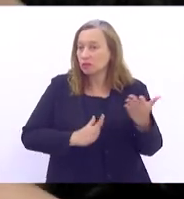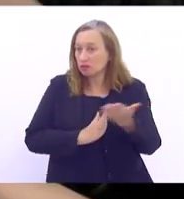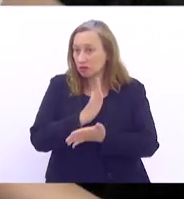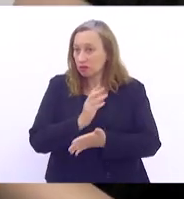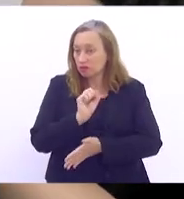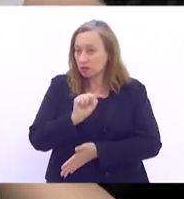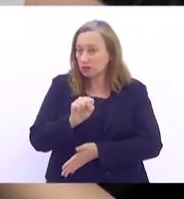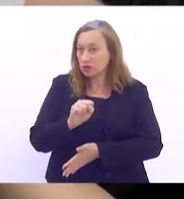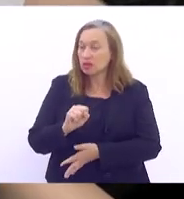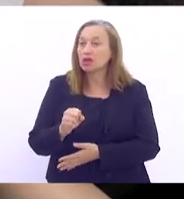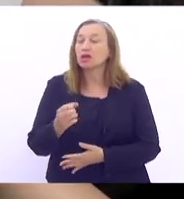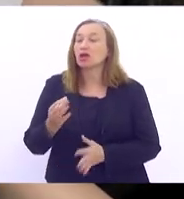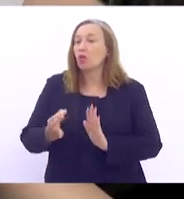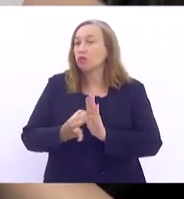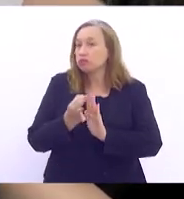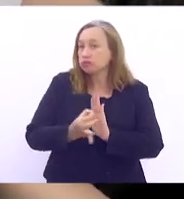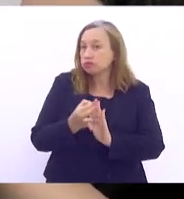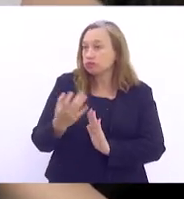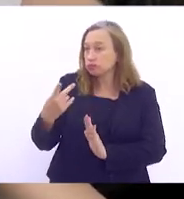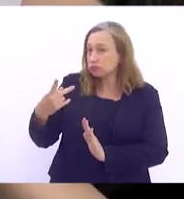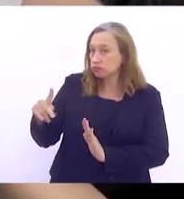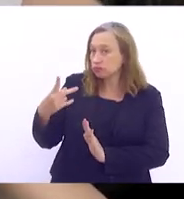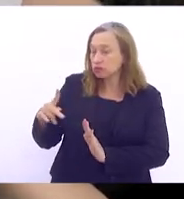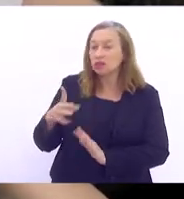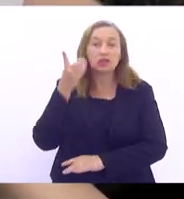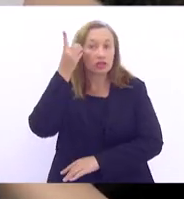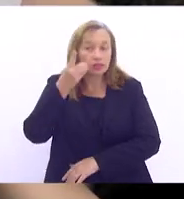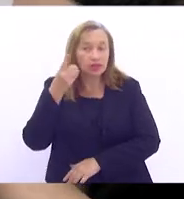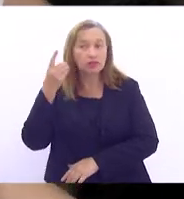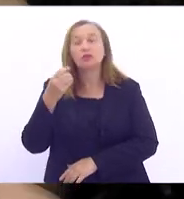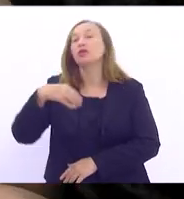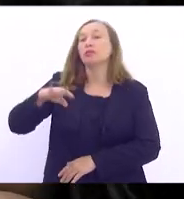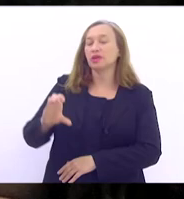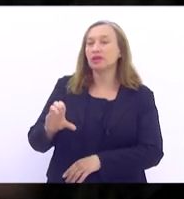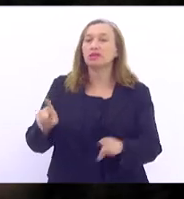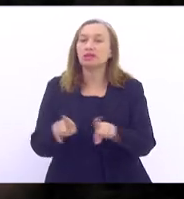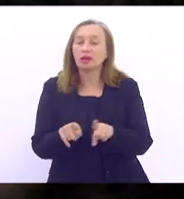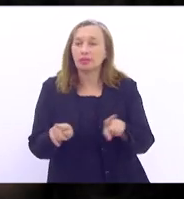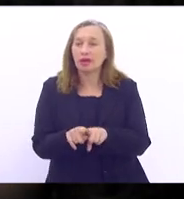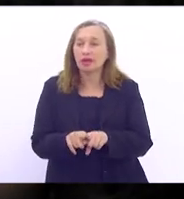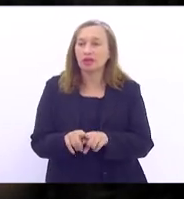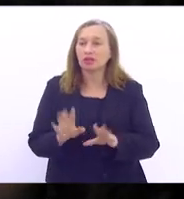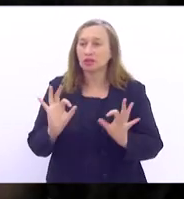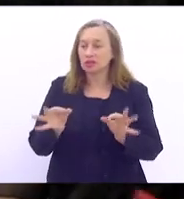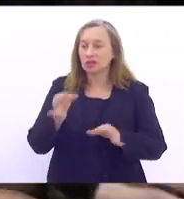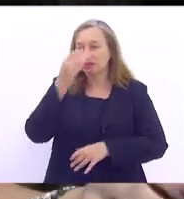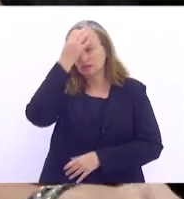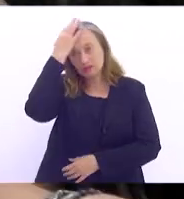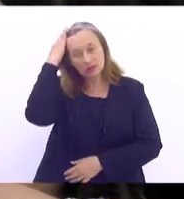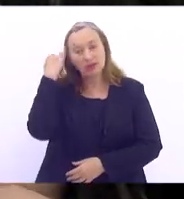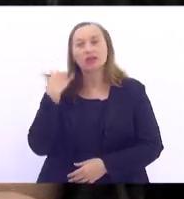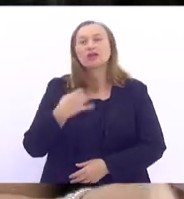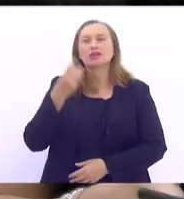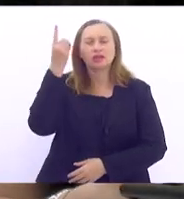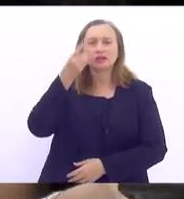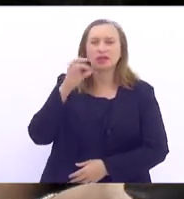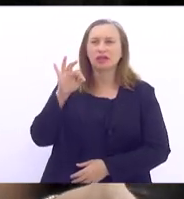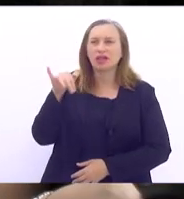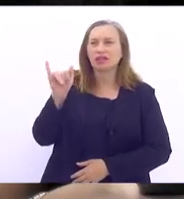a argumentação e as sugestões do deputado Mink também estão absolutamente corretas. Deputado Tandy,